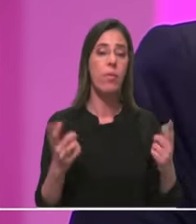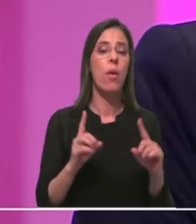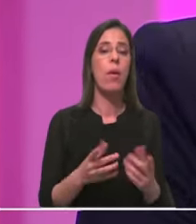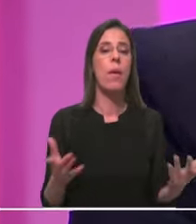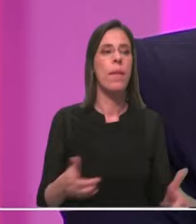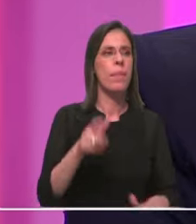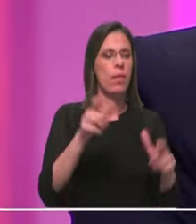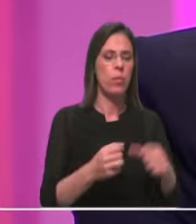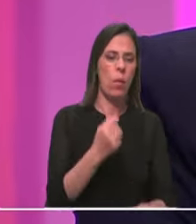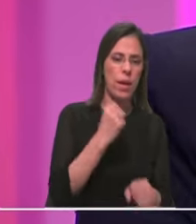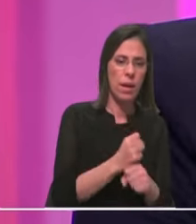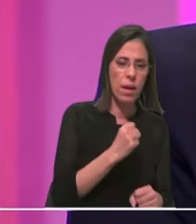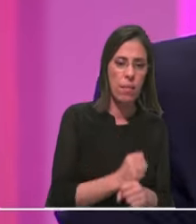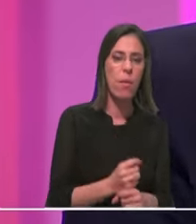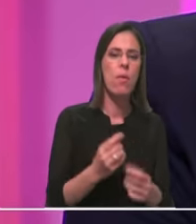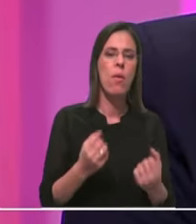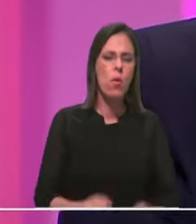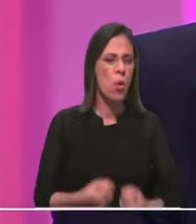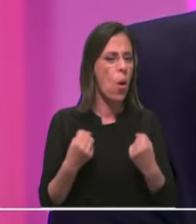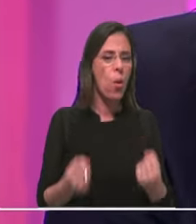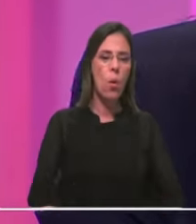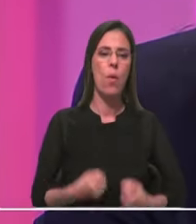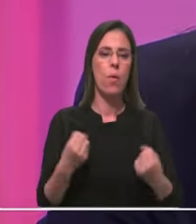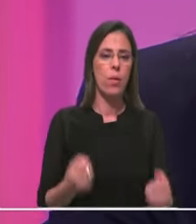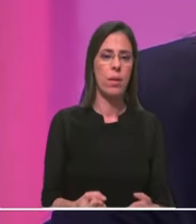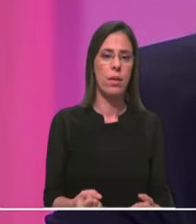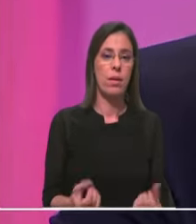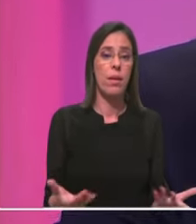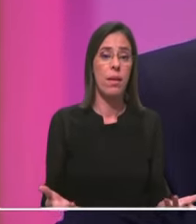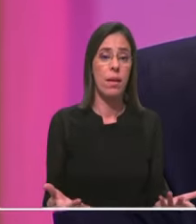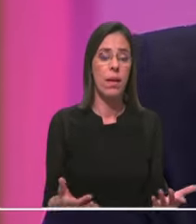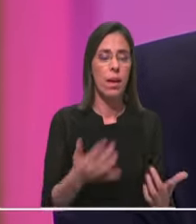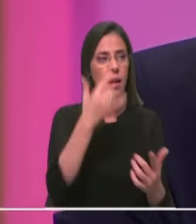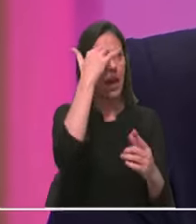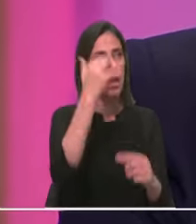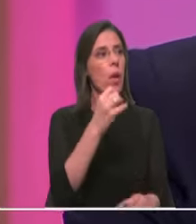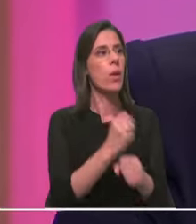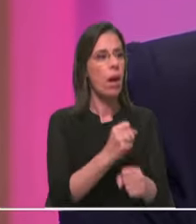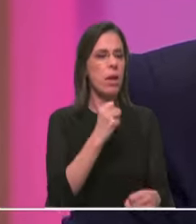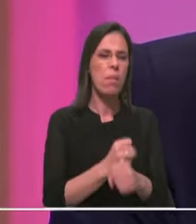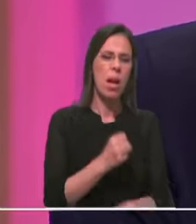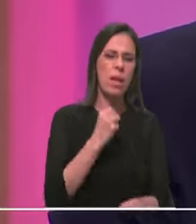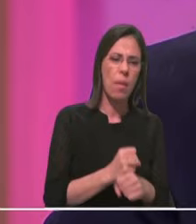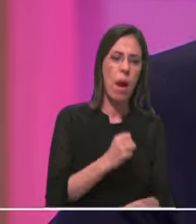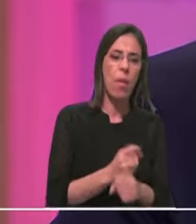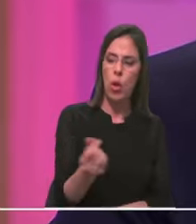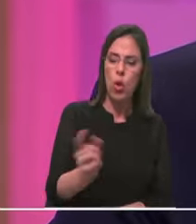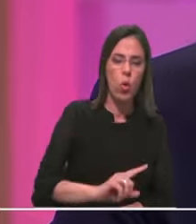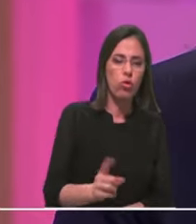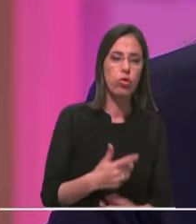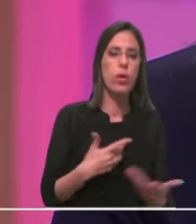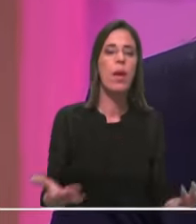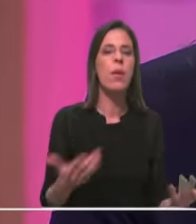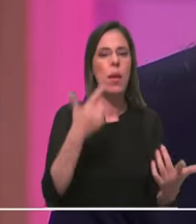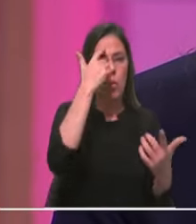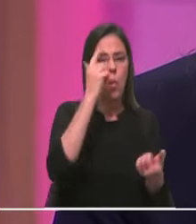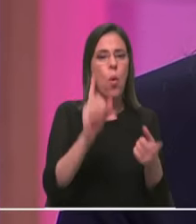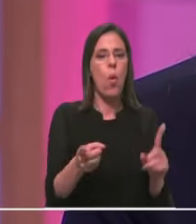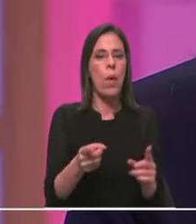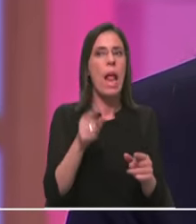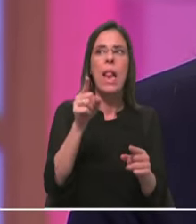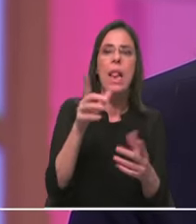é de pessoas que trabalham e não conseguem ganhar e É aquela ideia de que Trabalho e trabalho e trabalho e não chego lá e Nós pensamos O que é